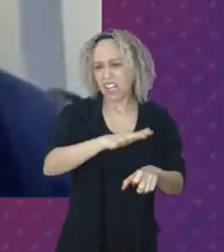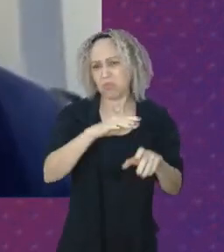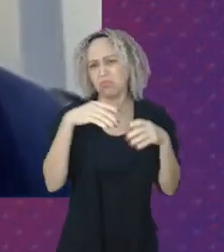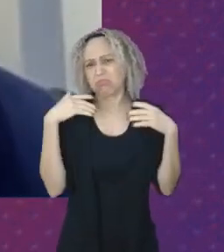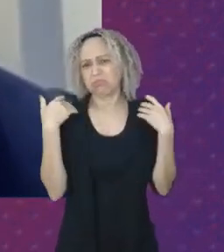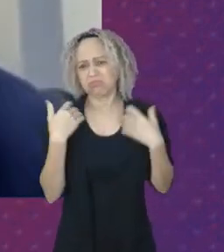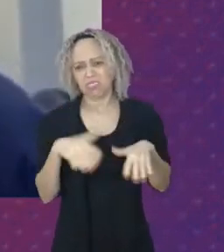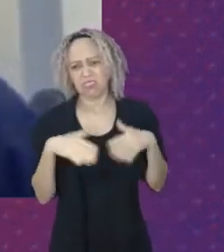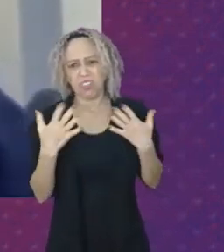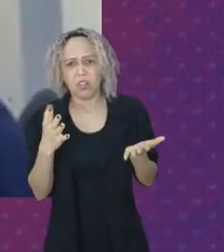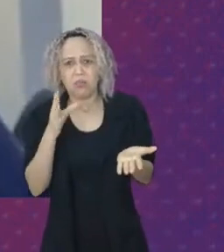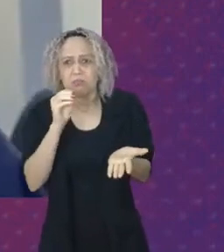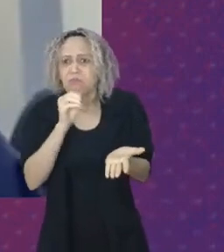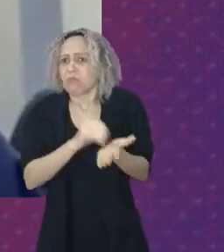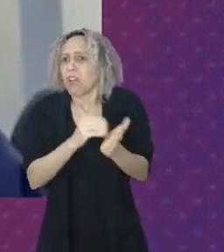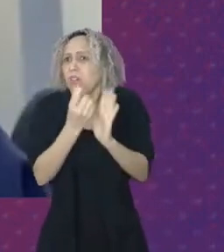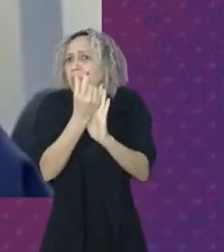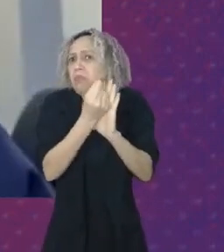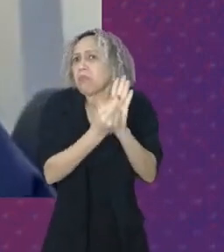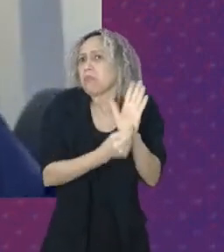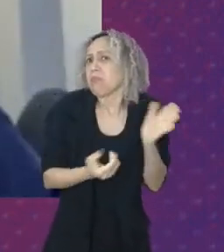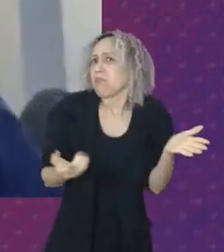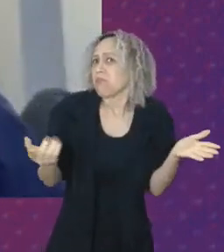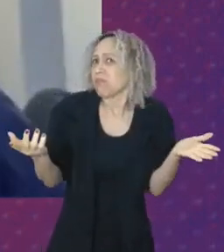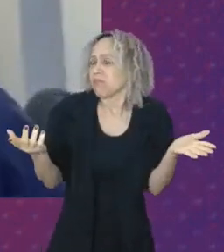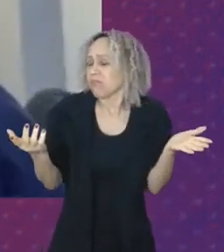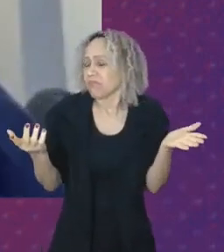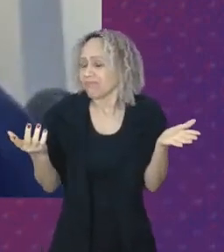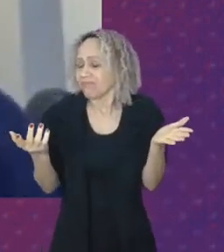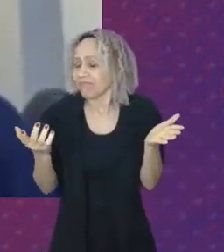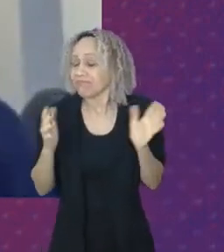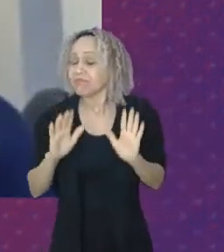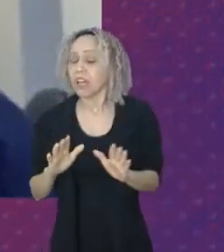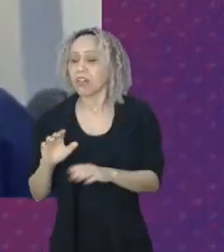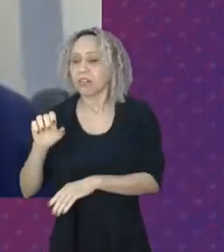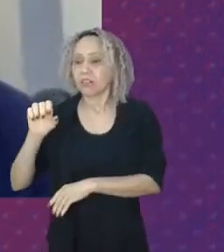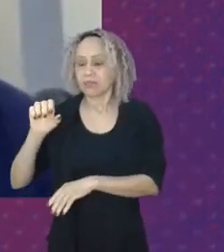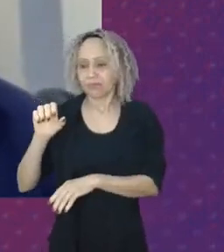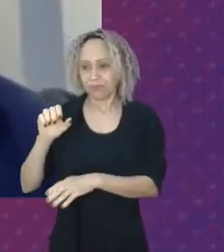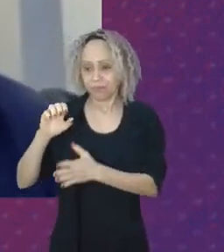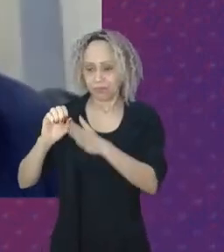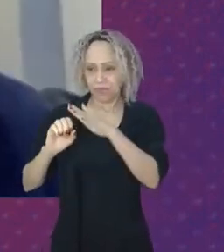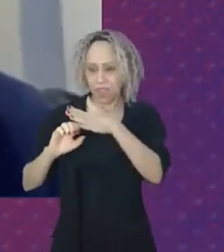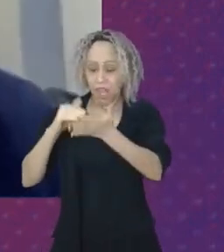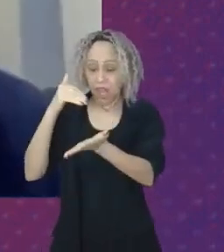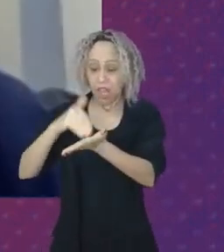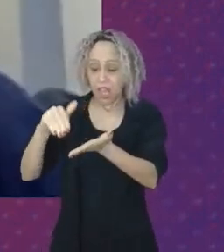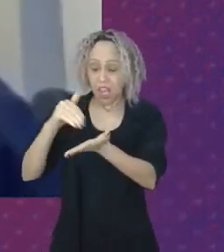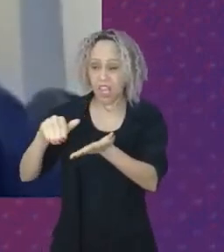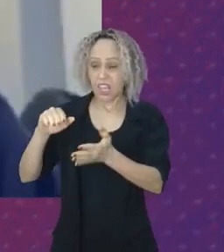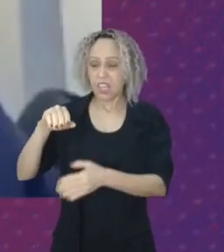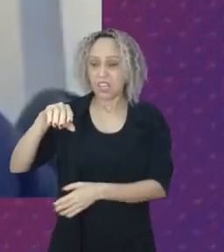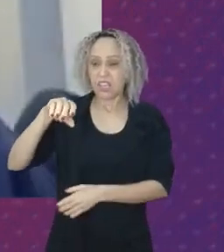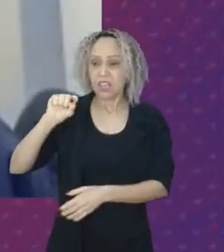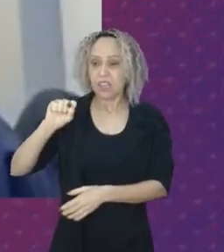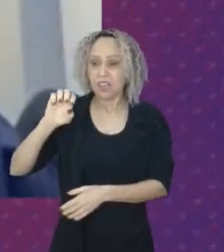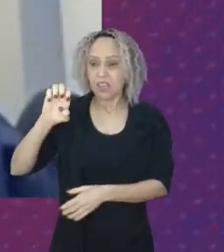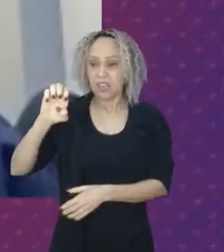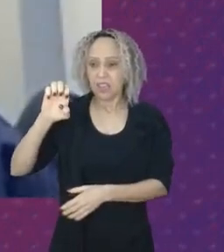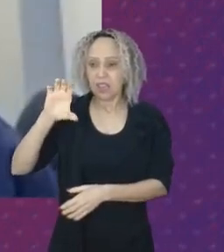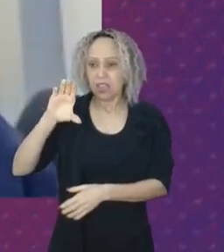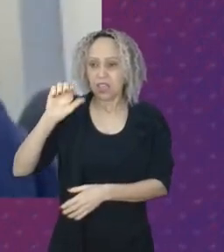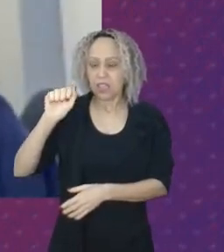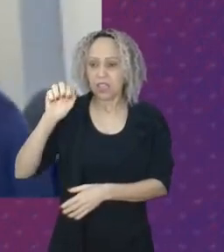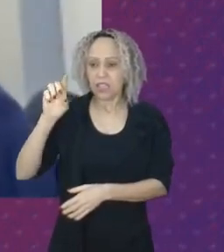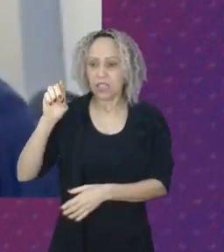muito importante na construção dessa agenda, inclusive na criação de cursos de licenciatura específico para a educação do